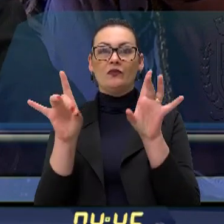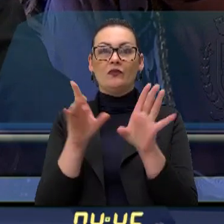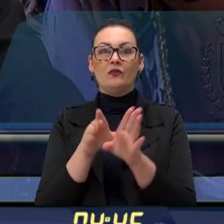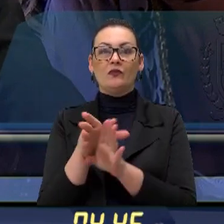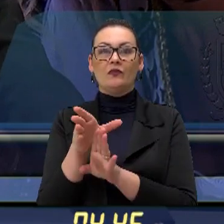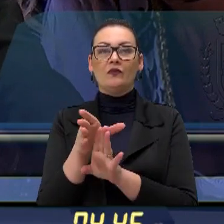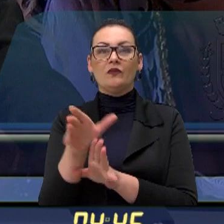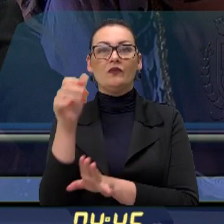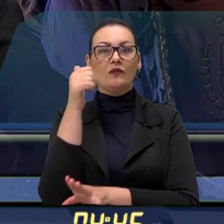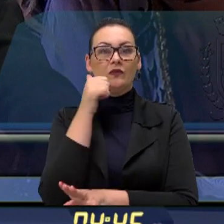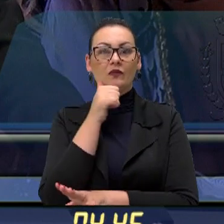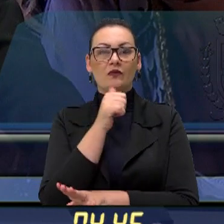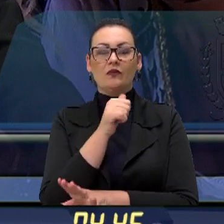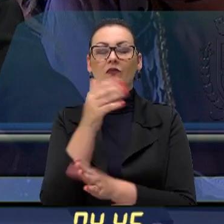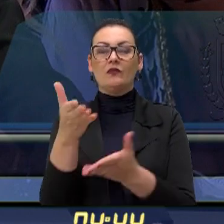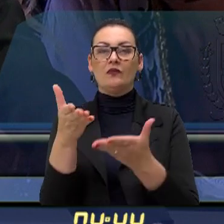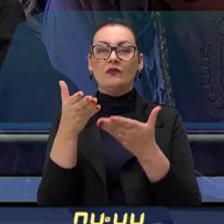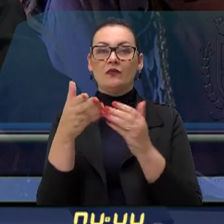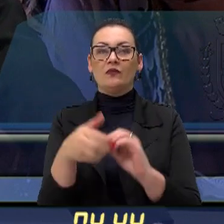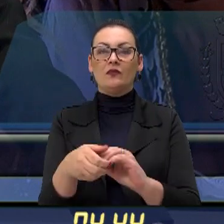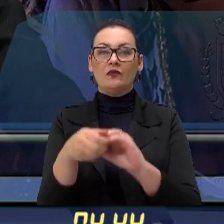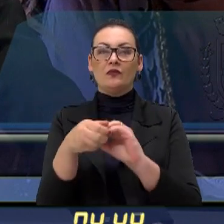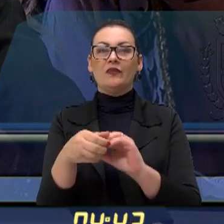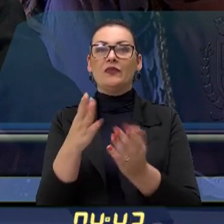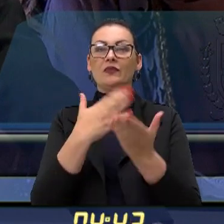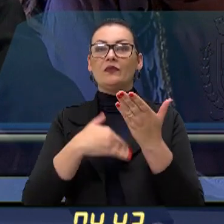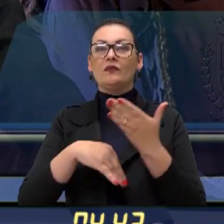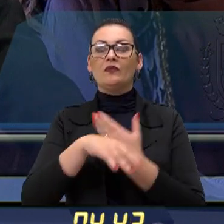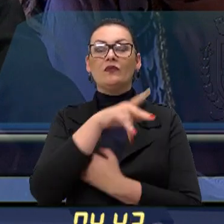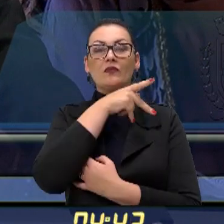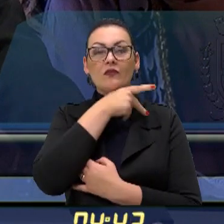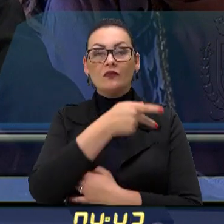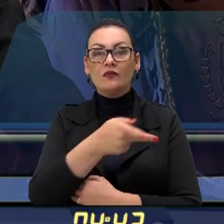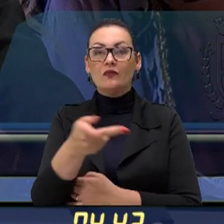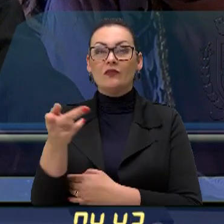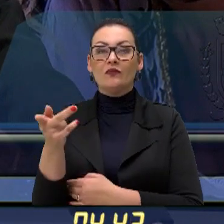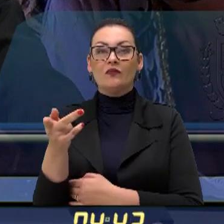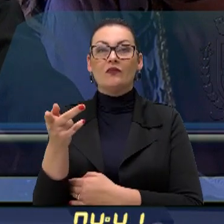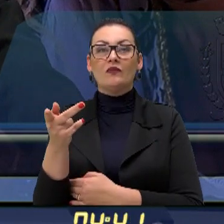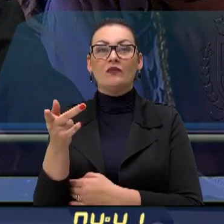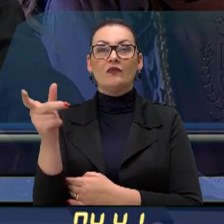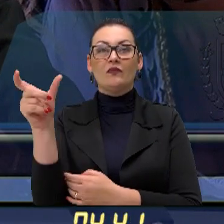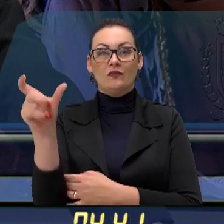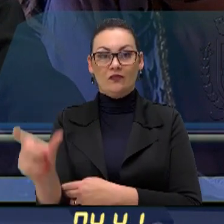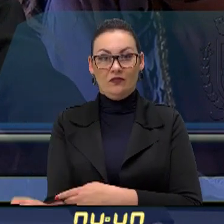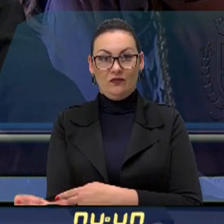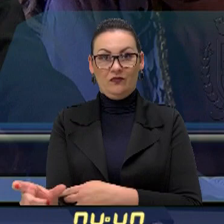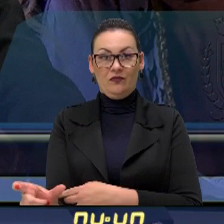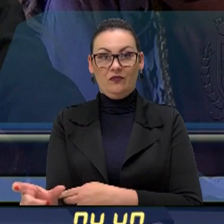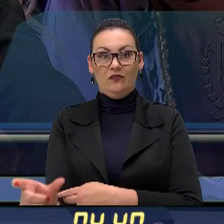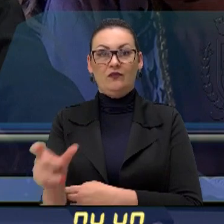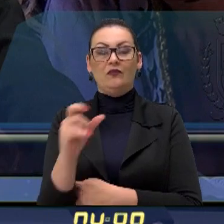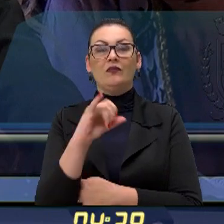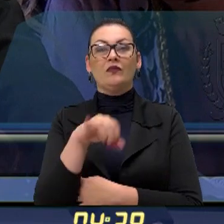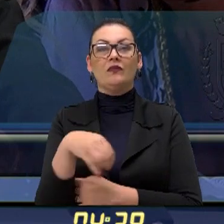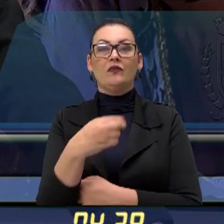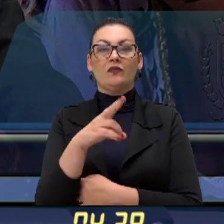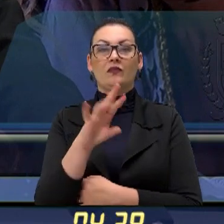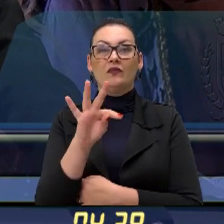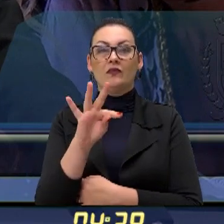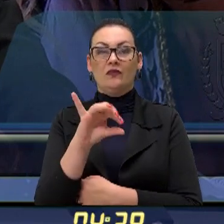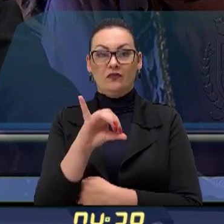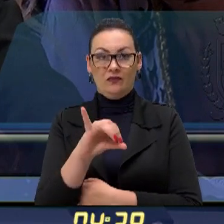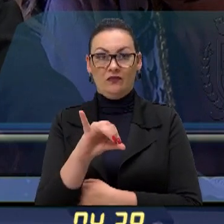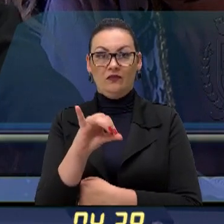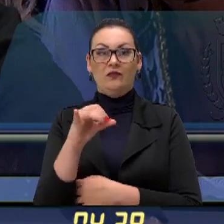todos os visitantes aqui do nosso ilustre cidadão honorário, Júlio Severo, que nos honra